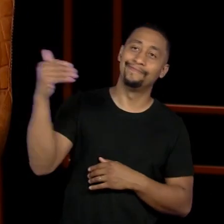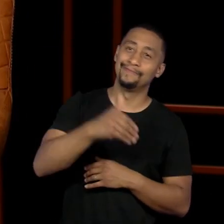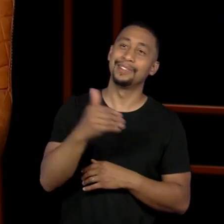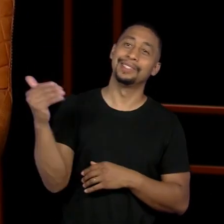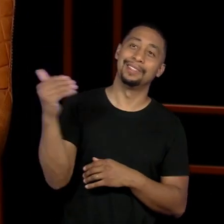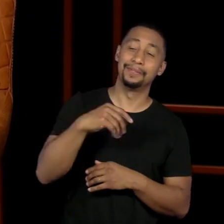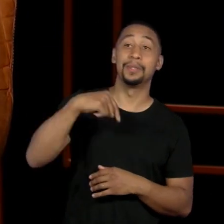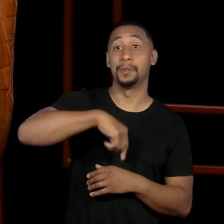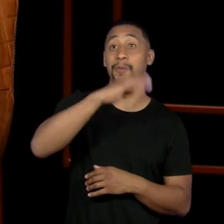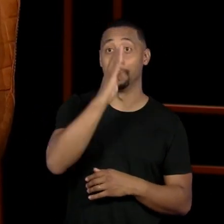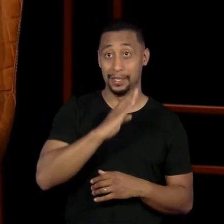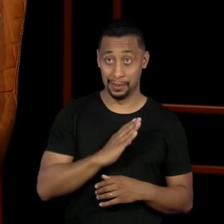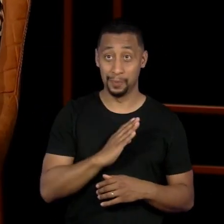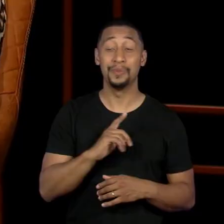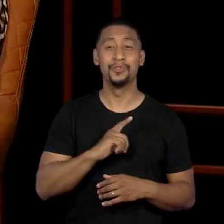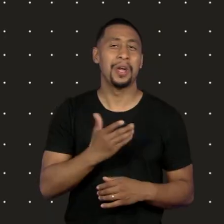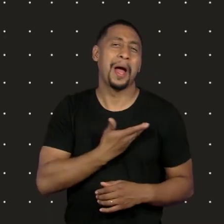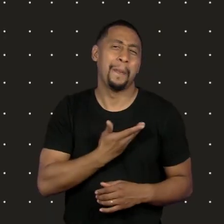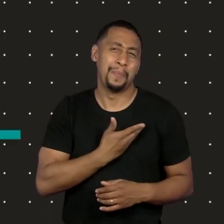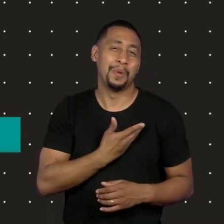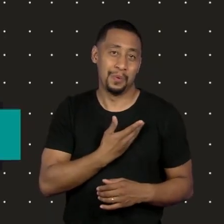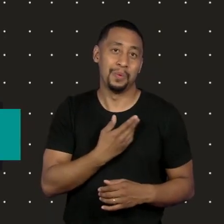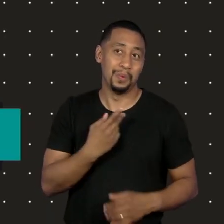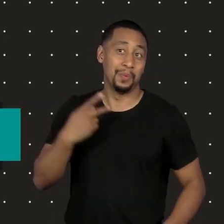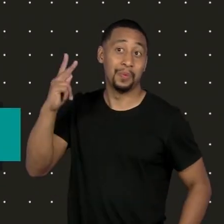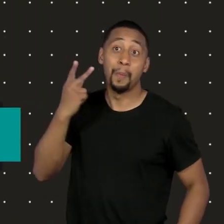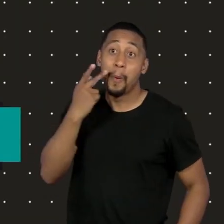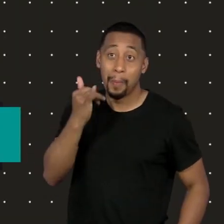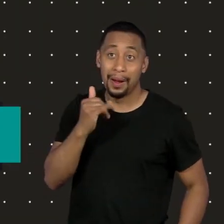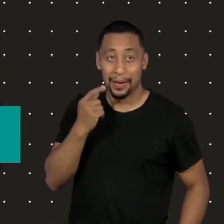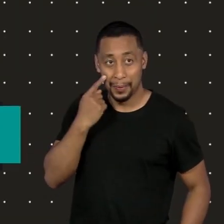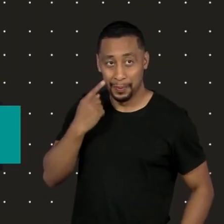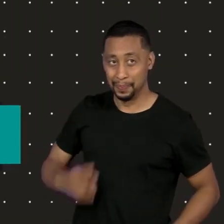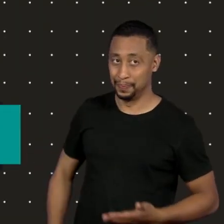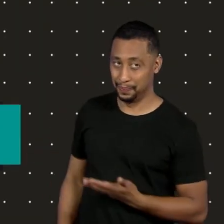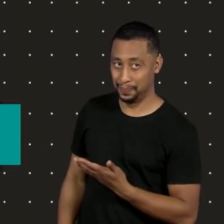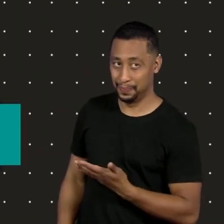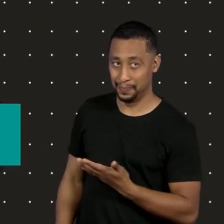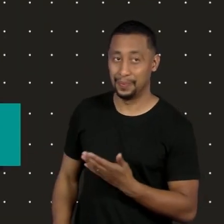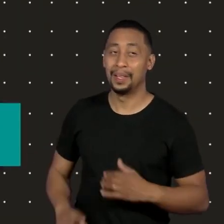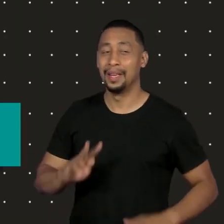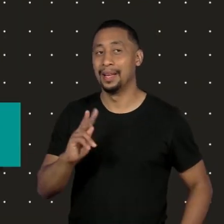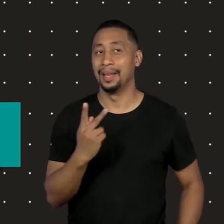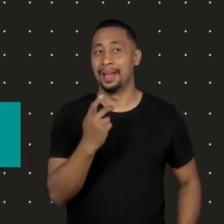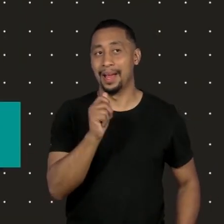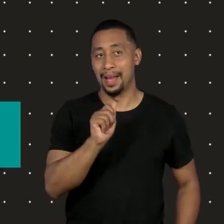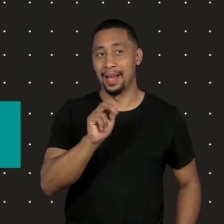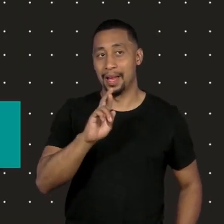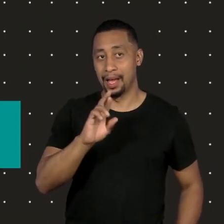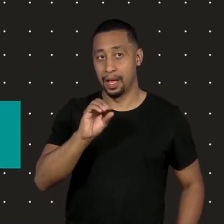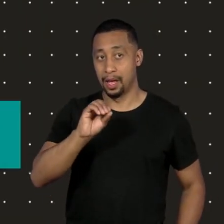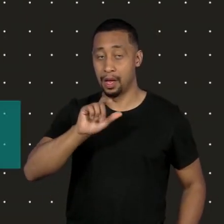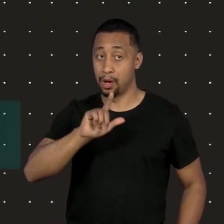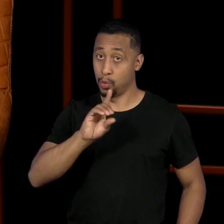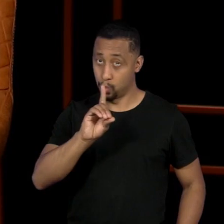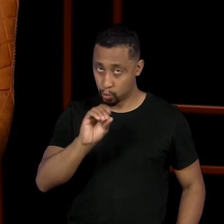aqui, principalmente o Haroldo Campos e o Décio Pinhatari. A primeira vez que ele veio, eu lembro perfeitamente, eu tinha uns 6 ou 7